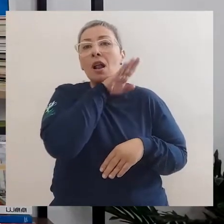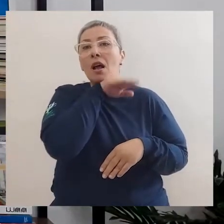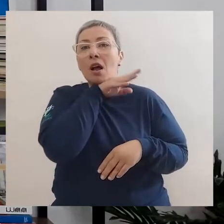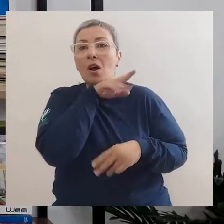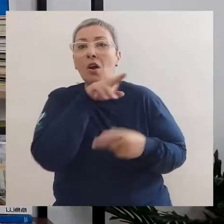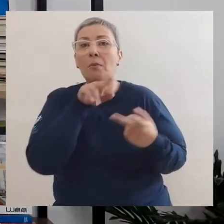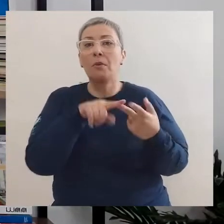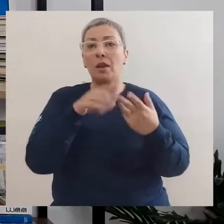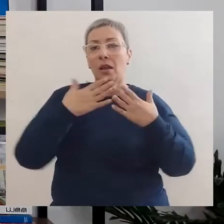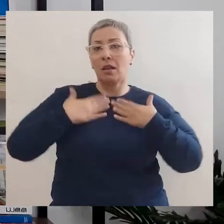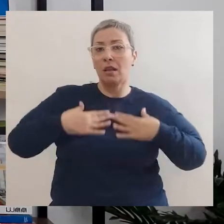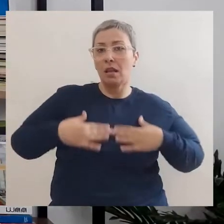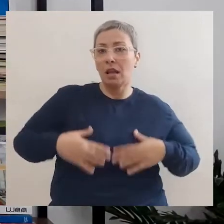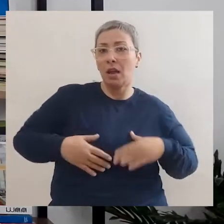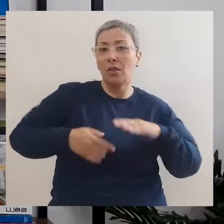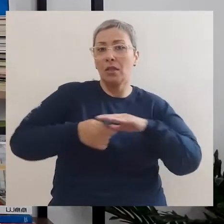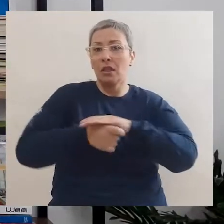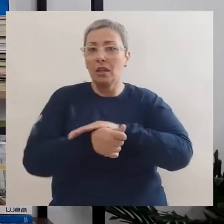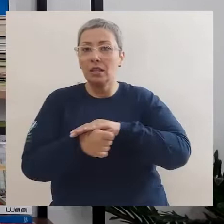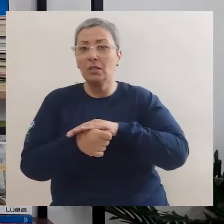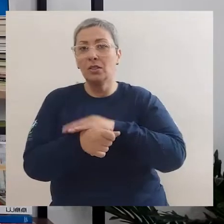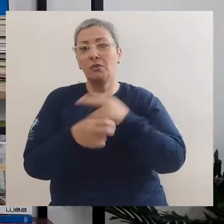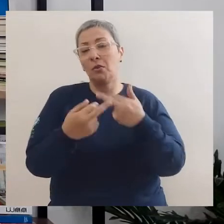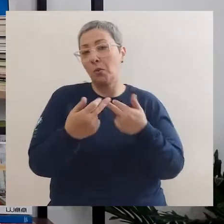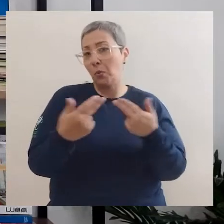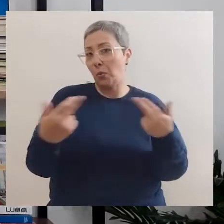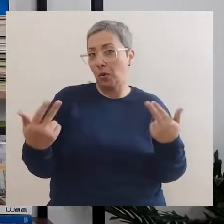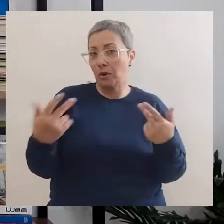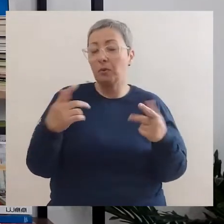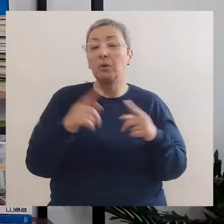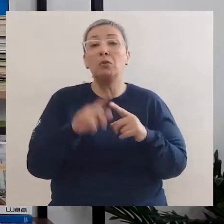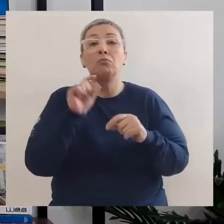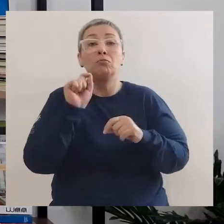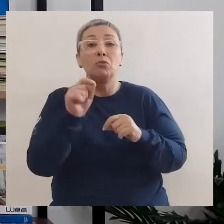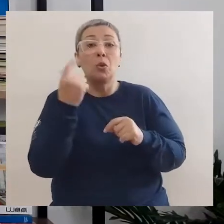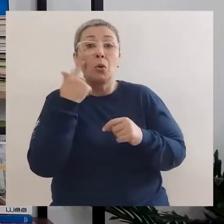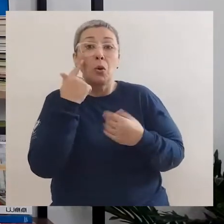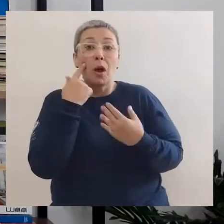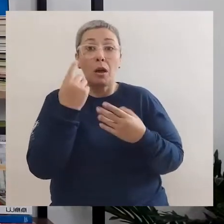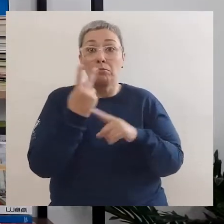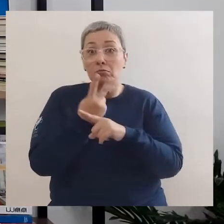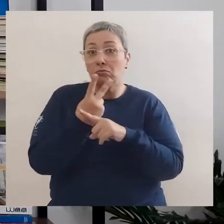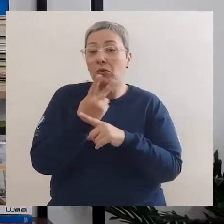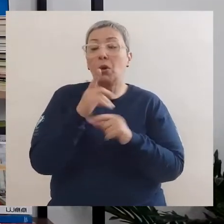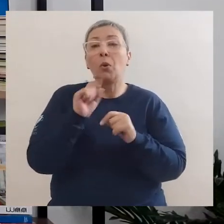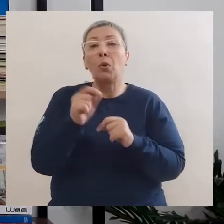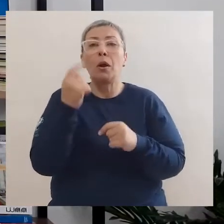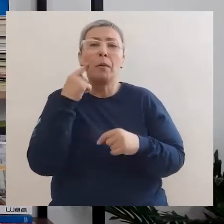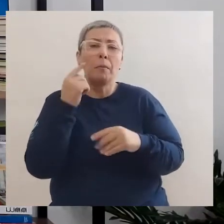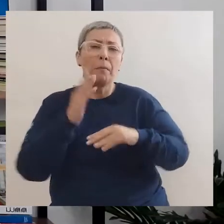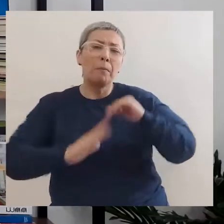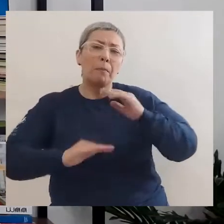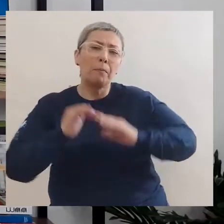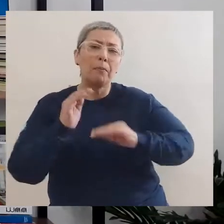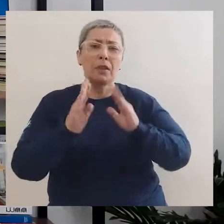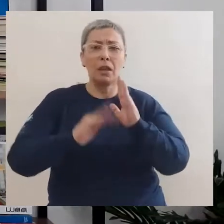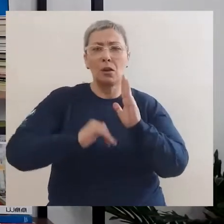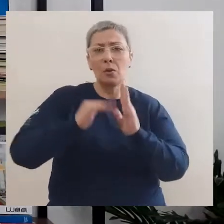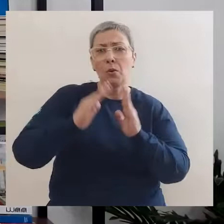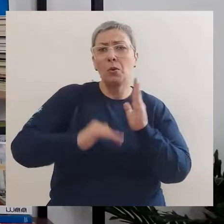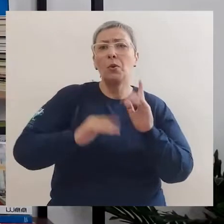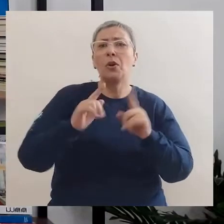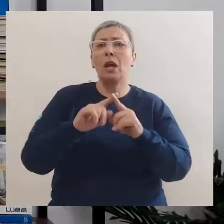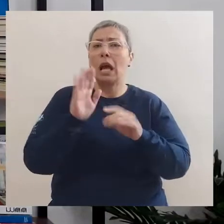movimentos de cobra, né? Peles de animais, tartarugas, enfim, né? Eles buscam por